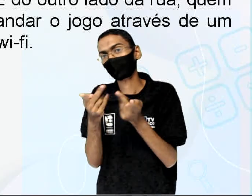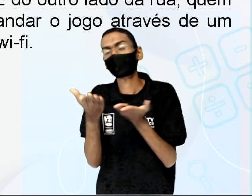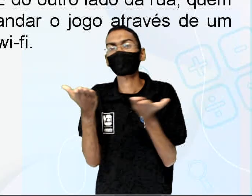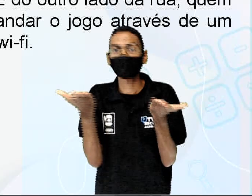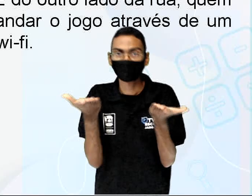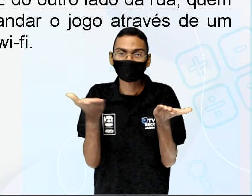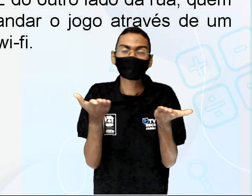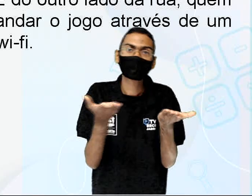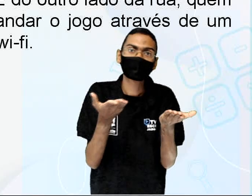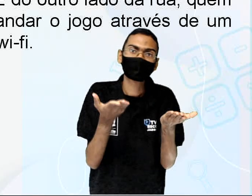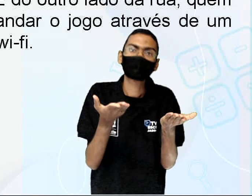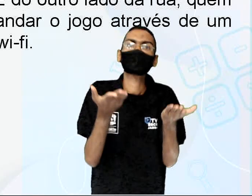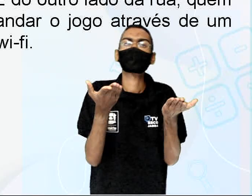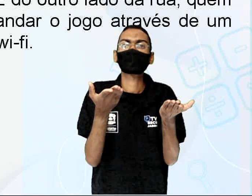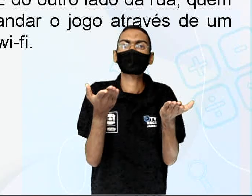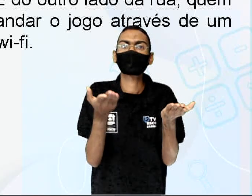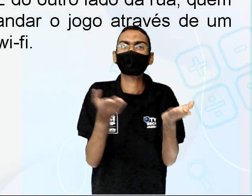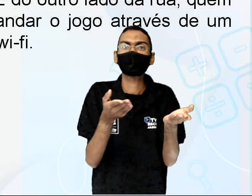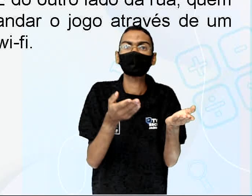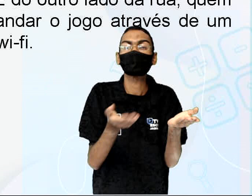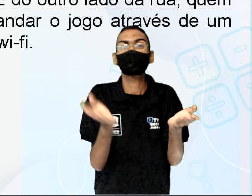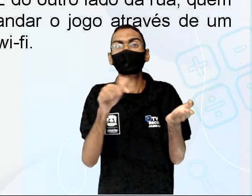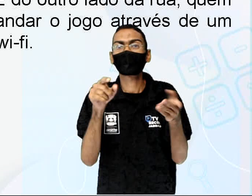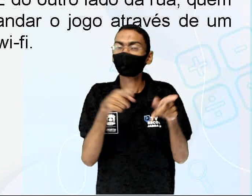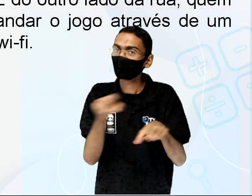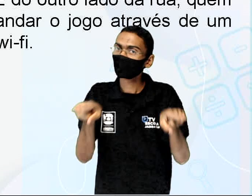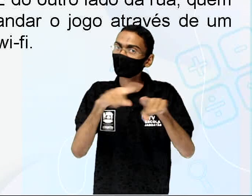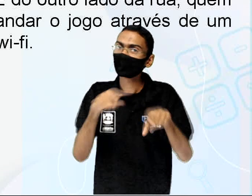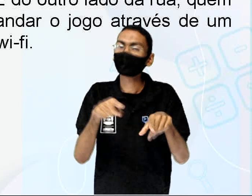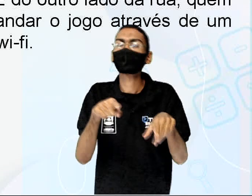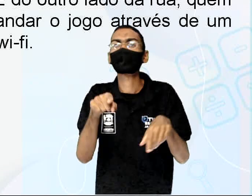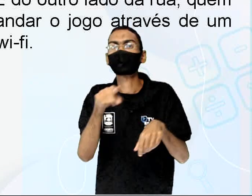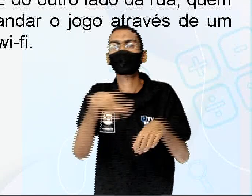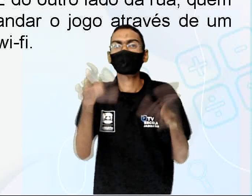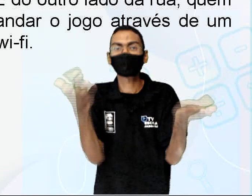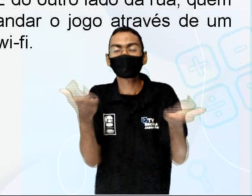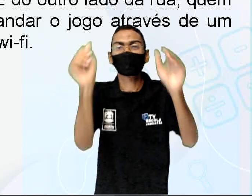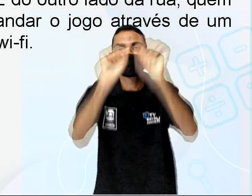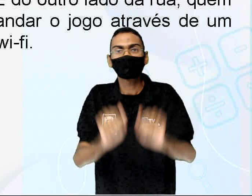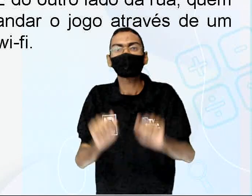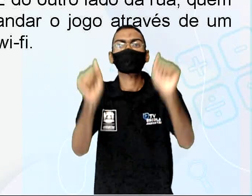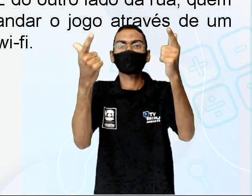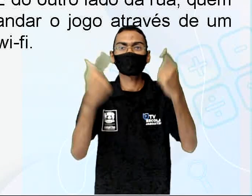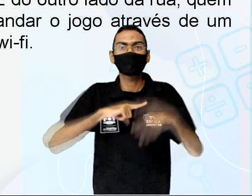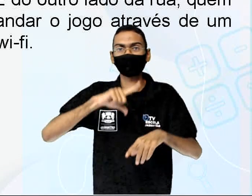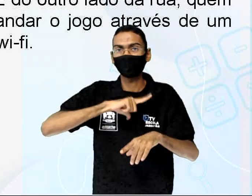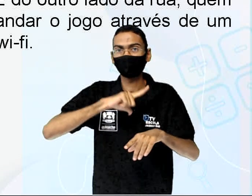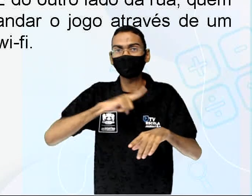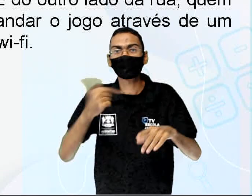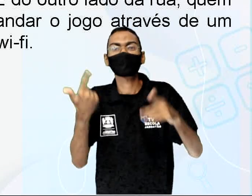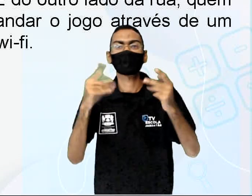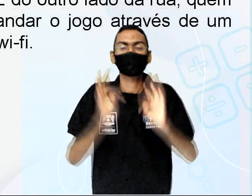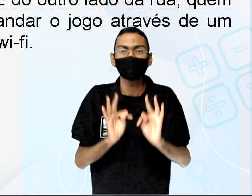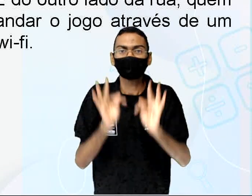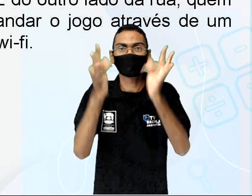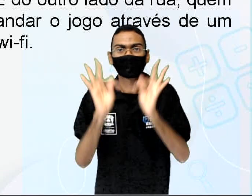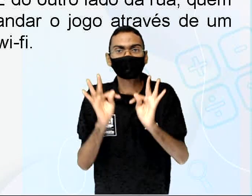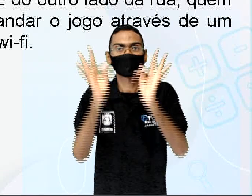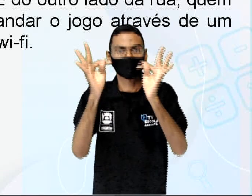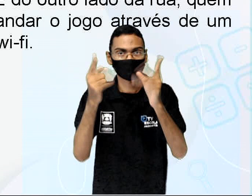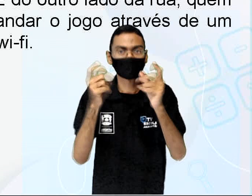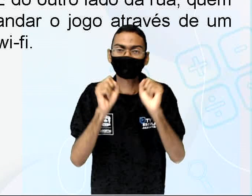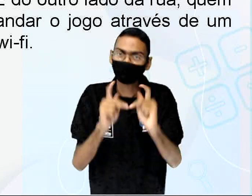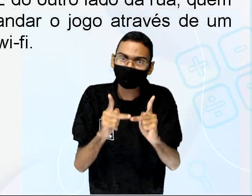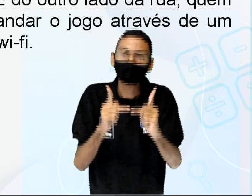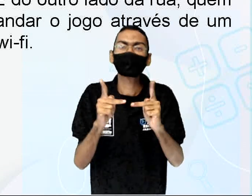alguns artistas que eles vão unir a arte e a tecnologia. Nesse primeiro aí, a gente vai ver um pouco sobre Francisco